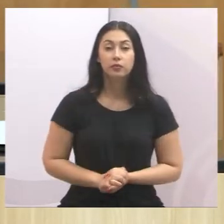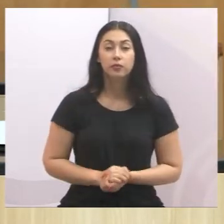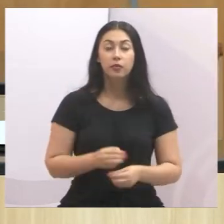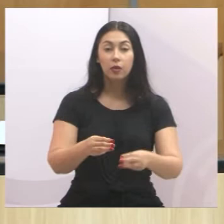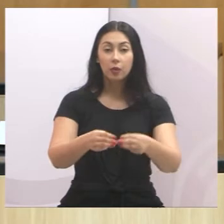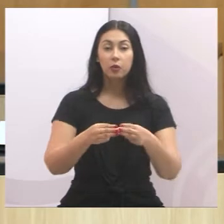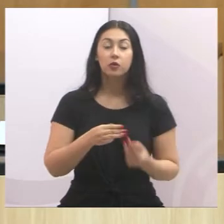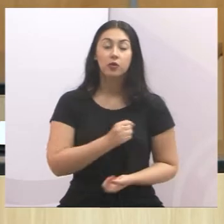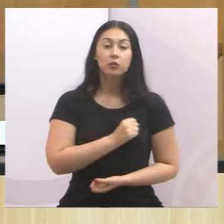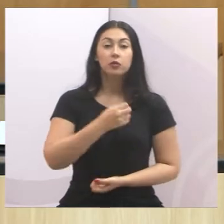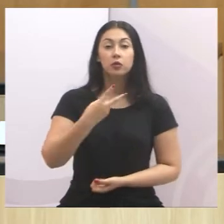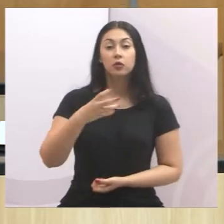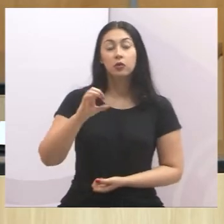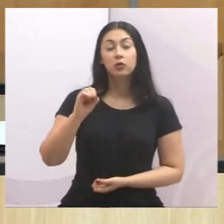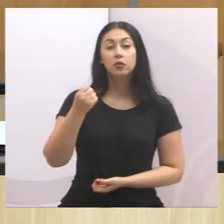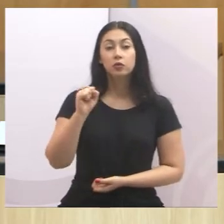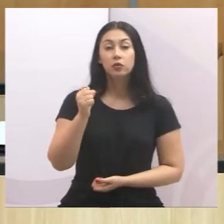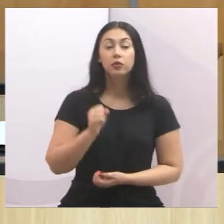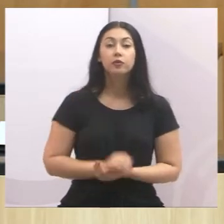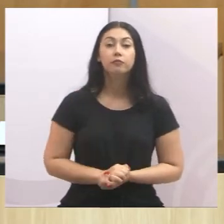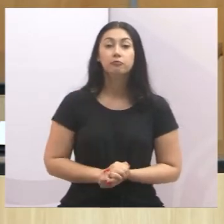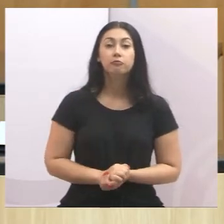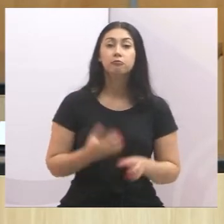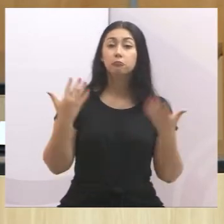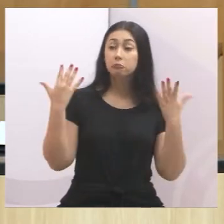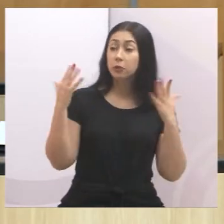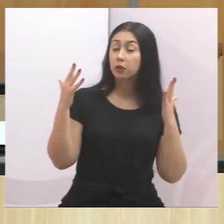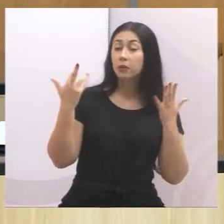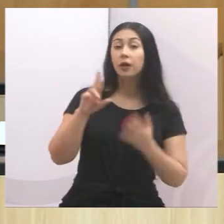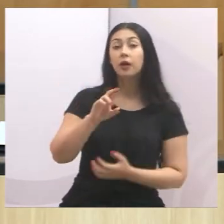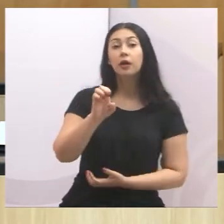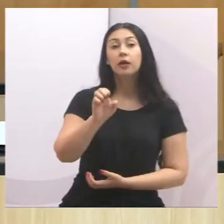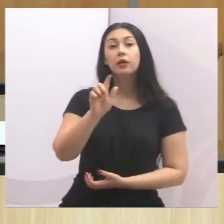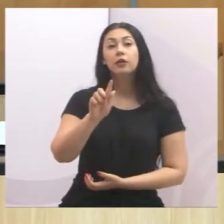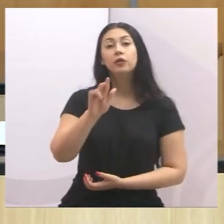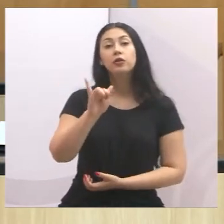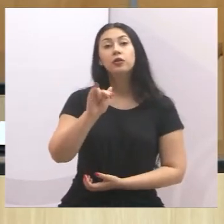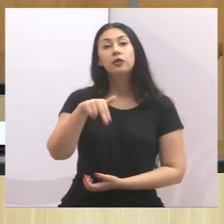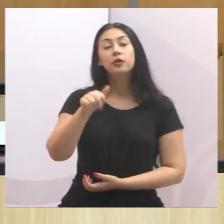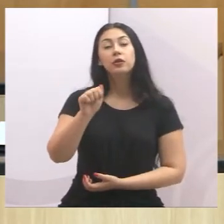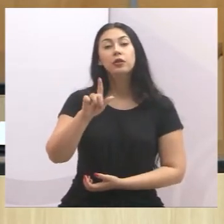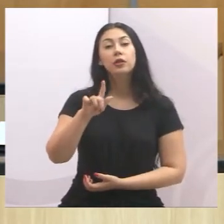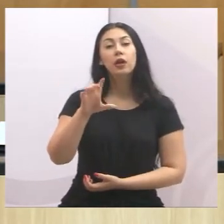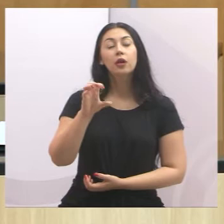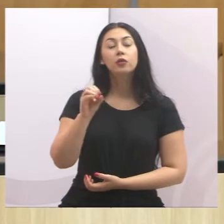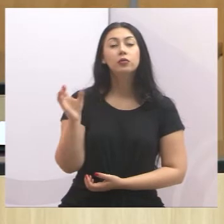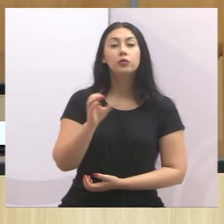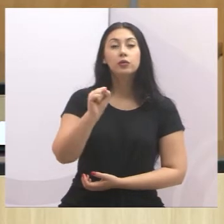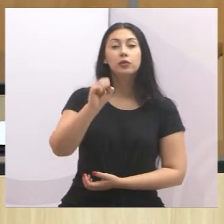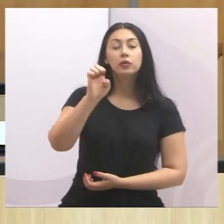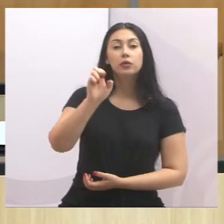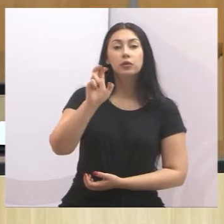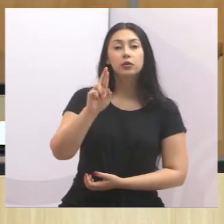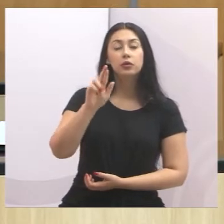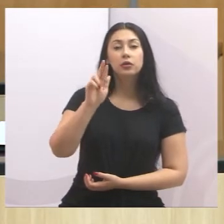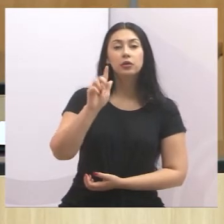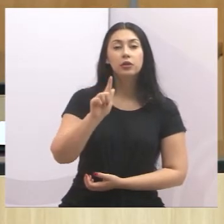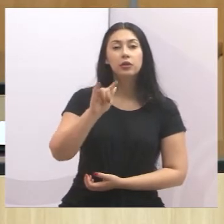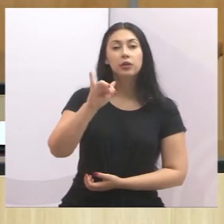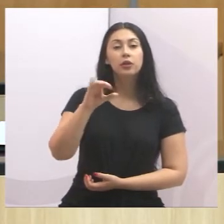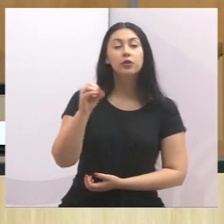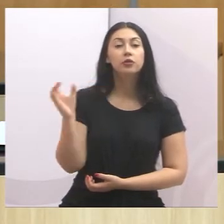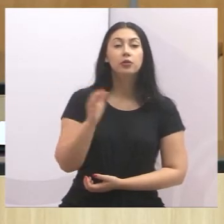Moção número 208, moção congratulatória aos senhores Reginaldo de Souza, Sérgio Newton Souza e a senhora Camila